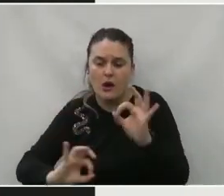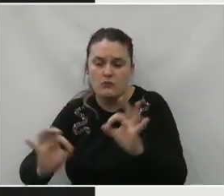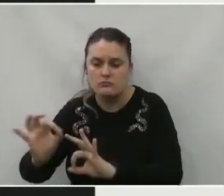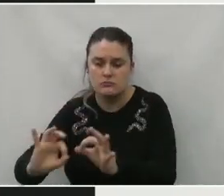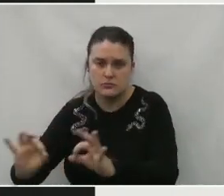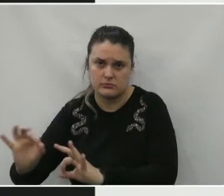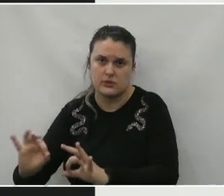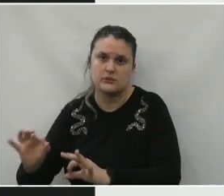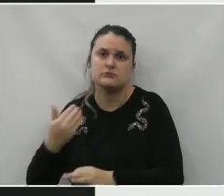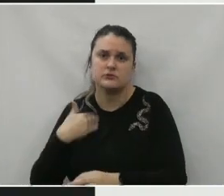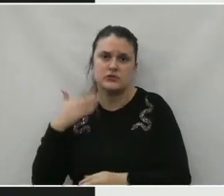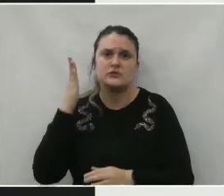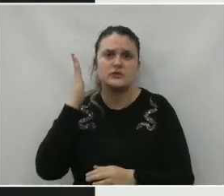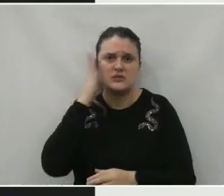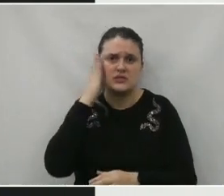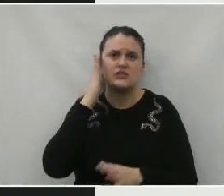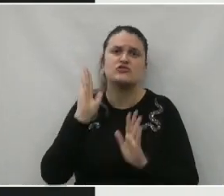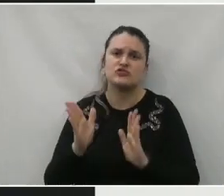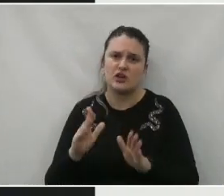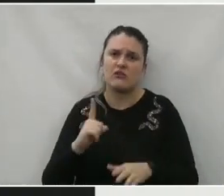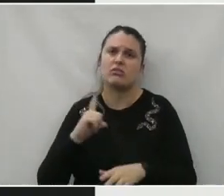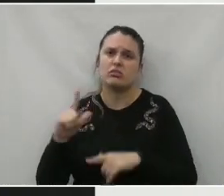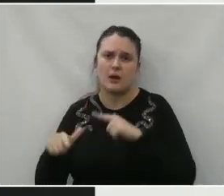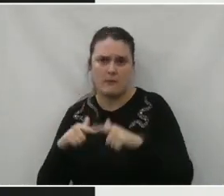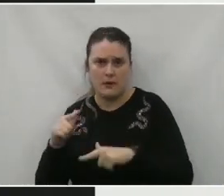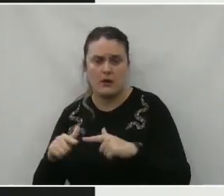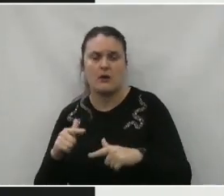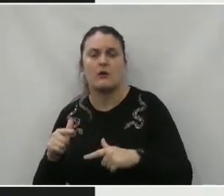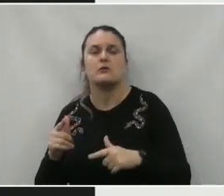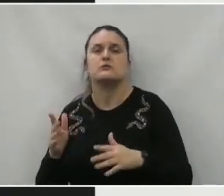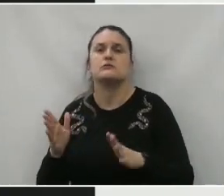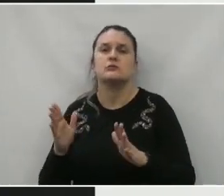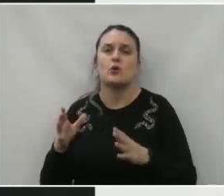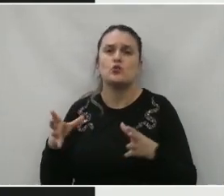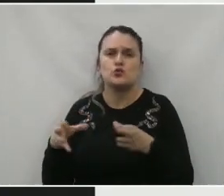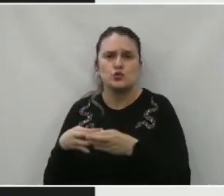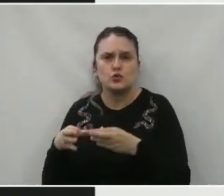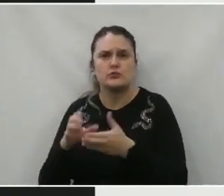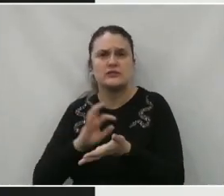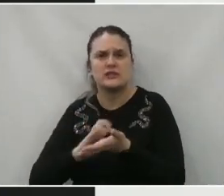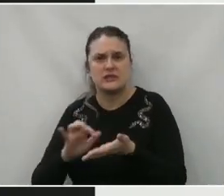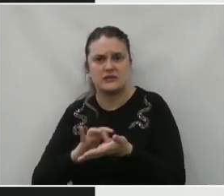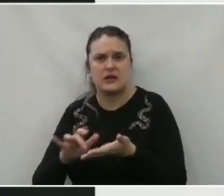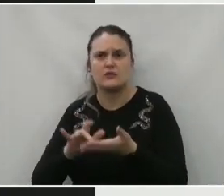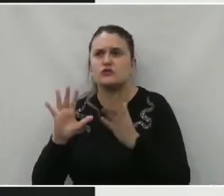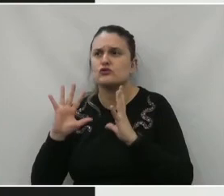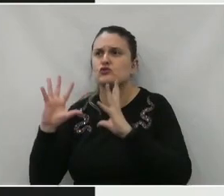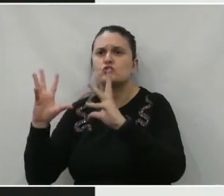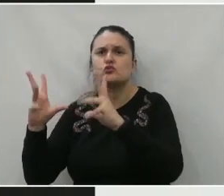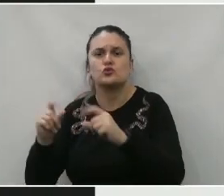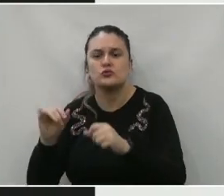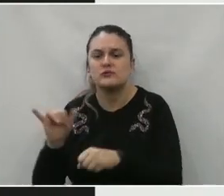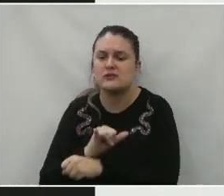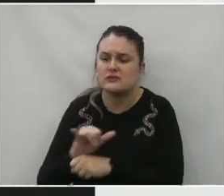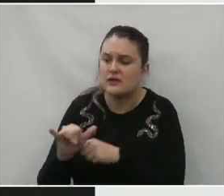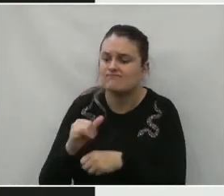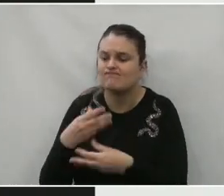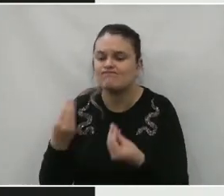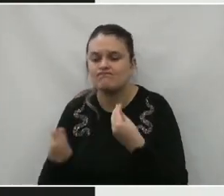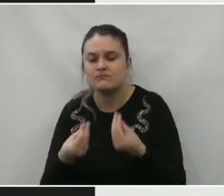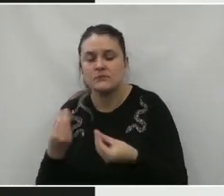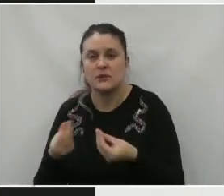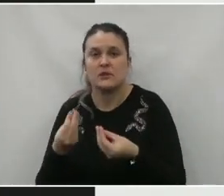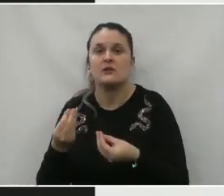companheirismo também. Eu sei que já estão trabalhando, a equipe, o secretariado, de todas as formas, eles